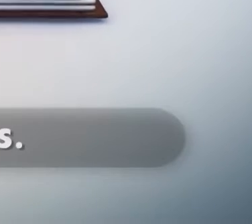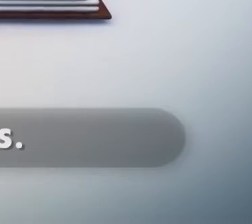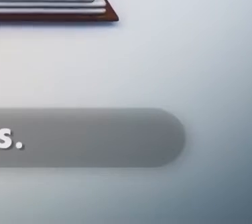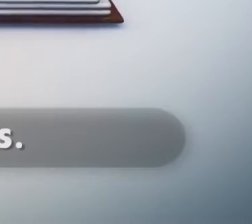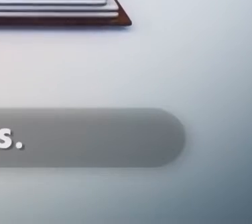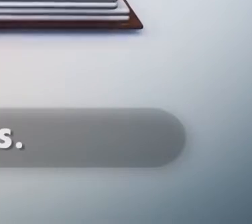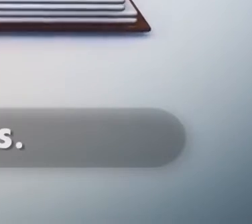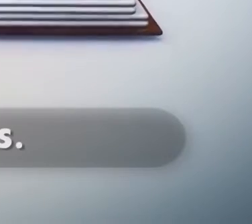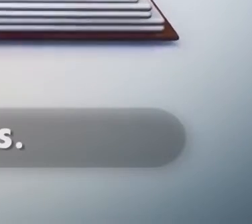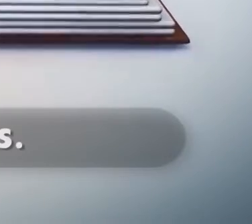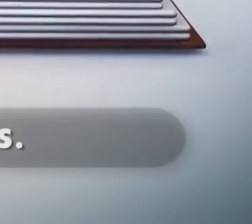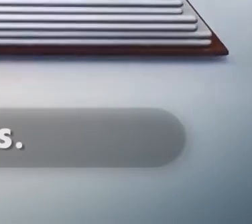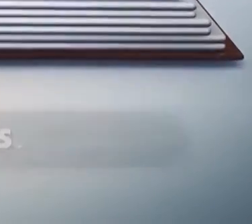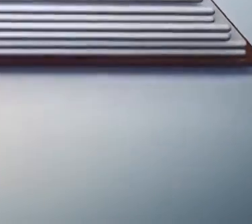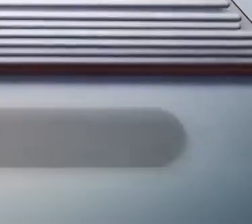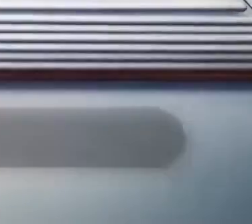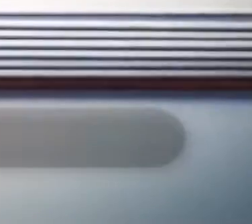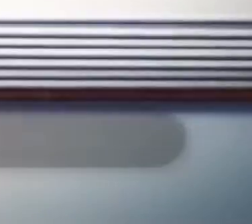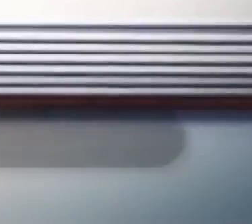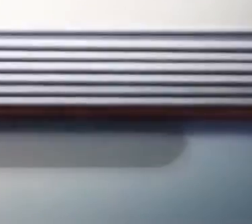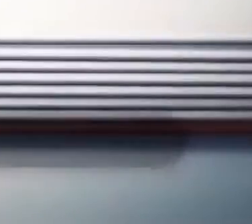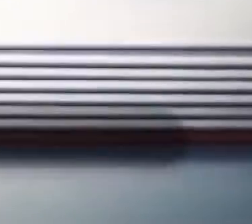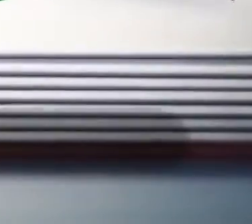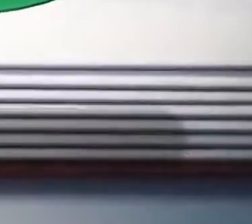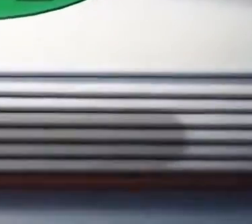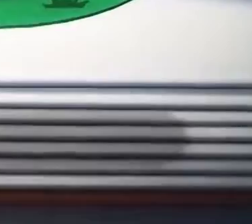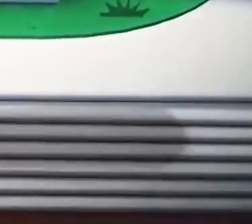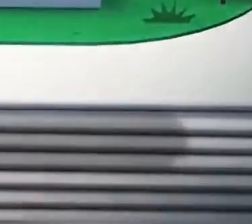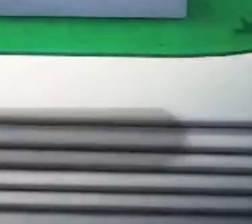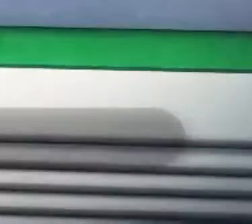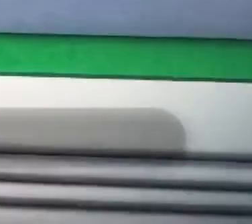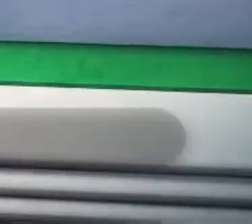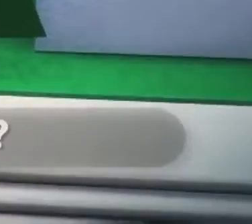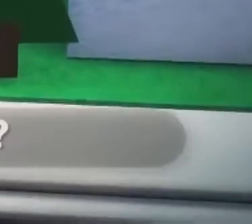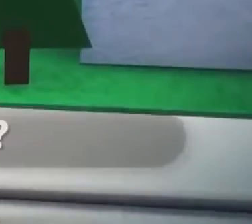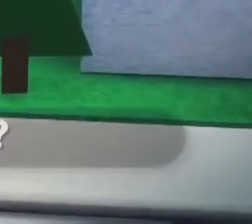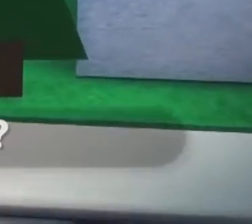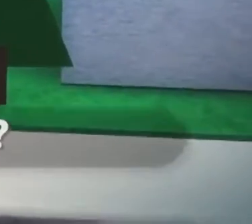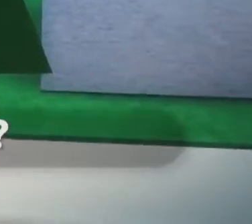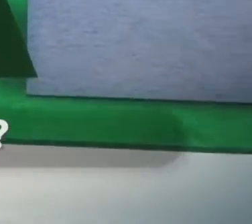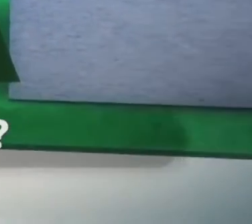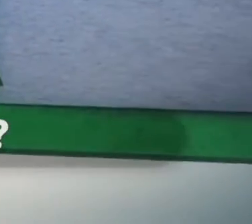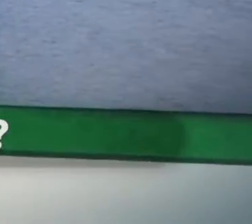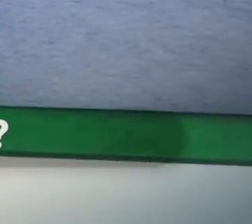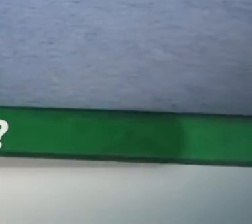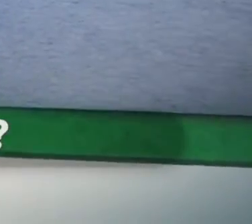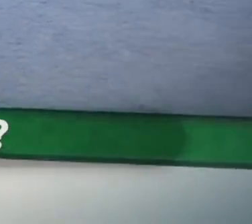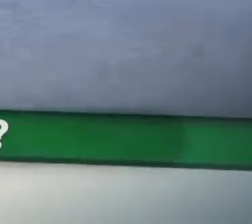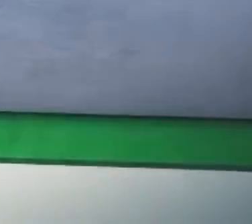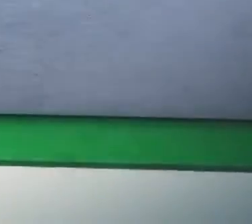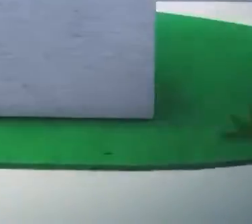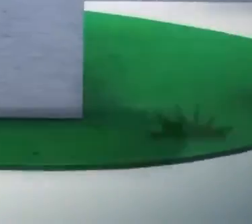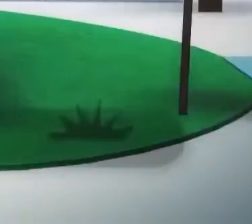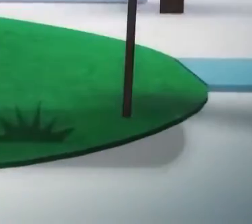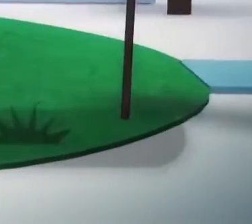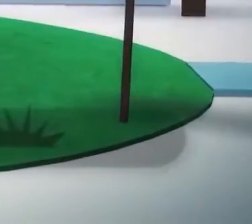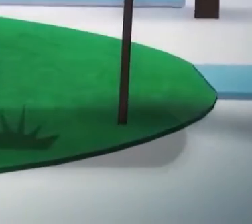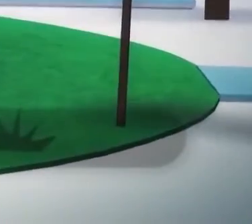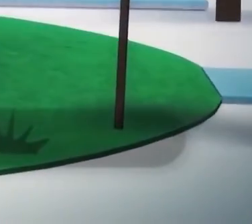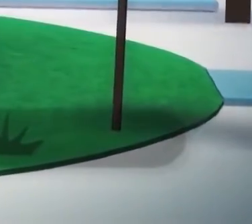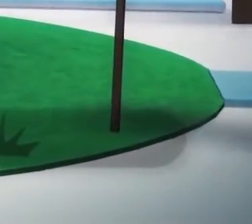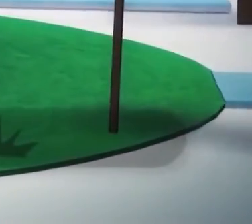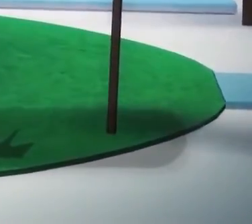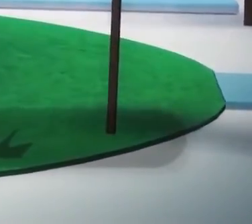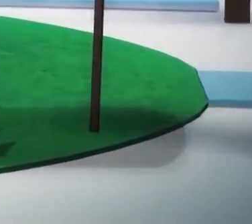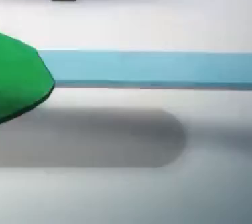alket é pequenininho depois a água filtrada e desinfectadas para não causa doença em que foi dele também